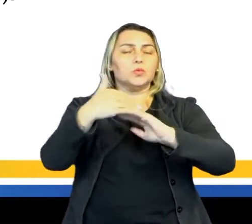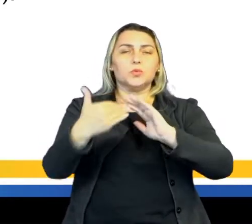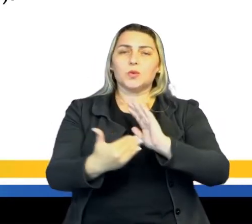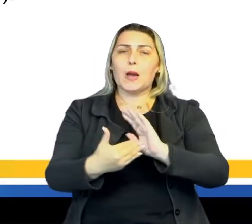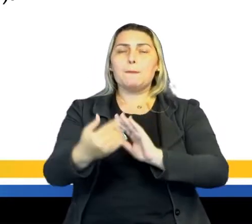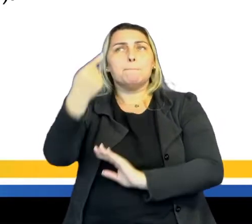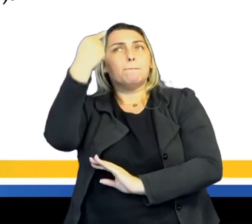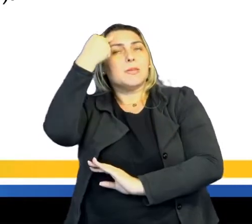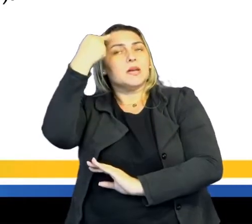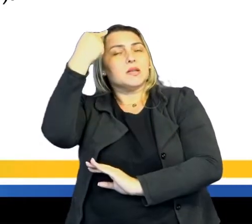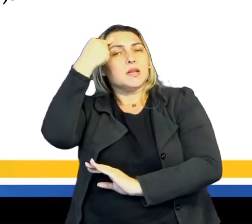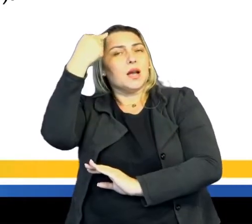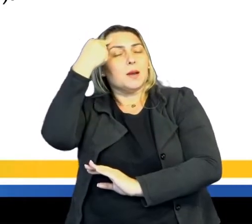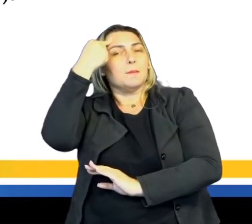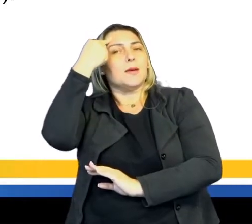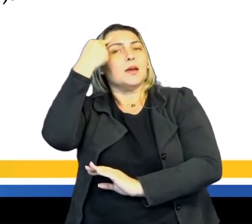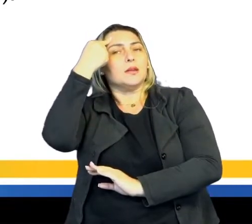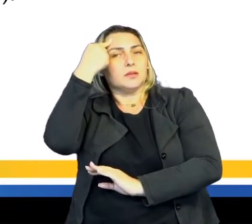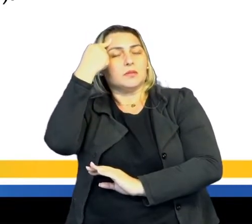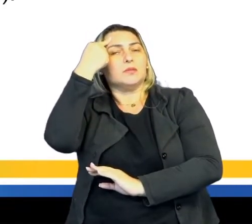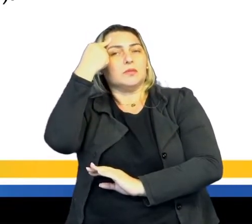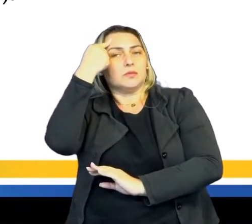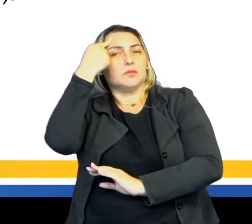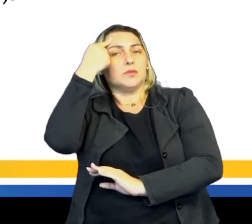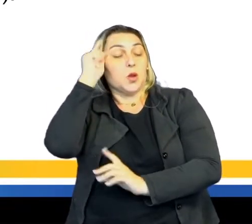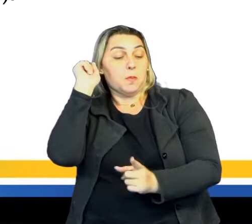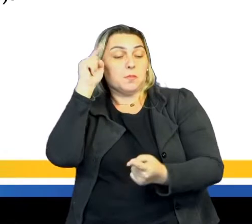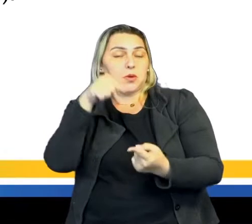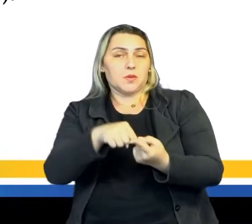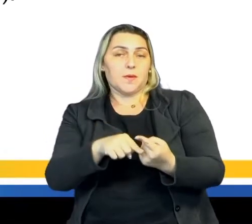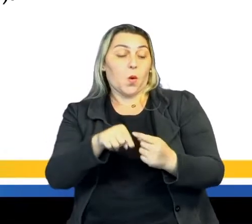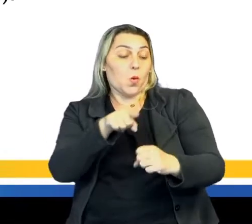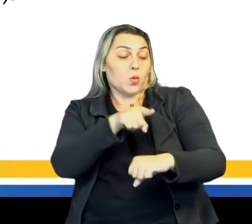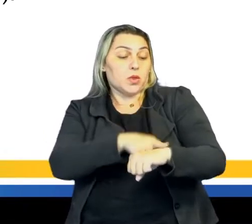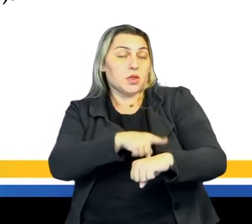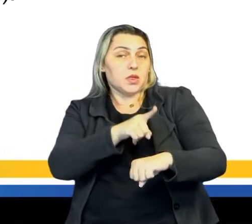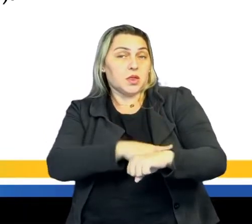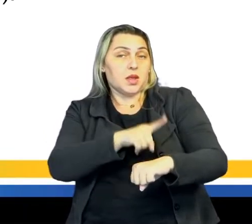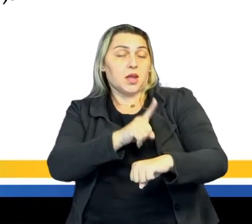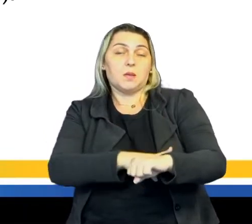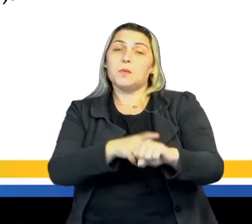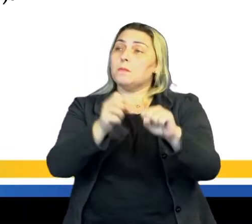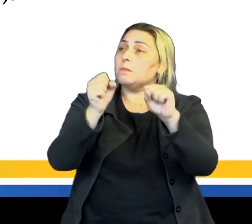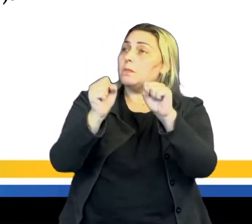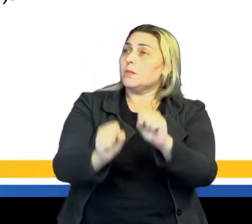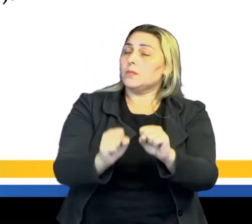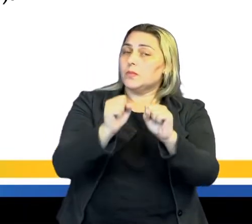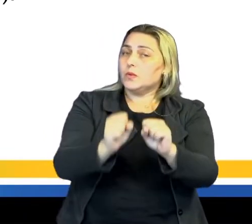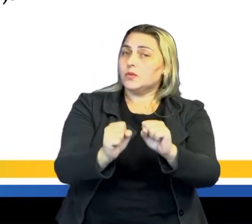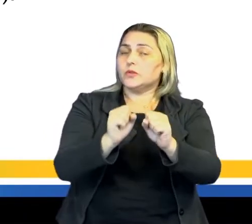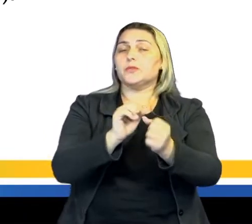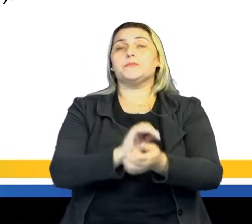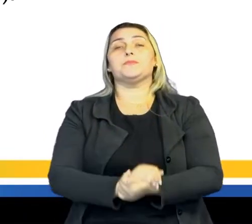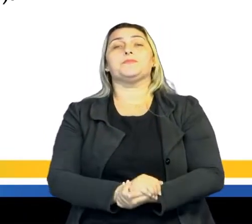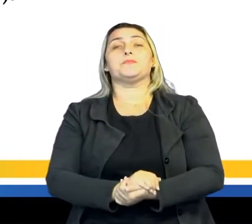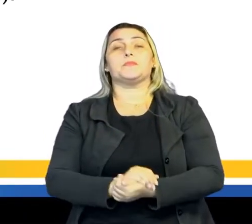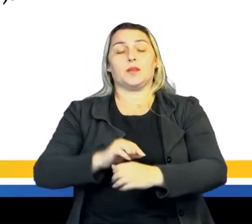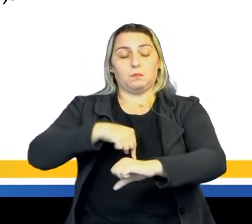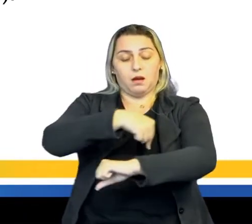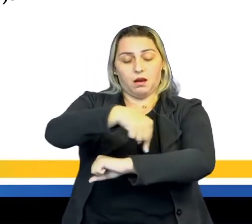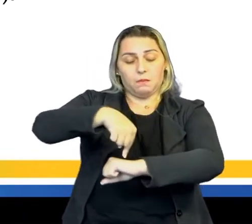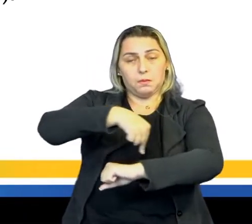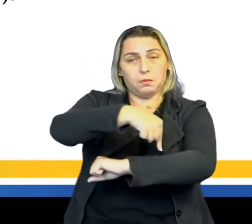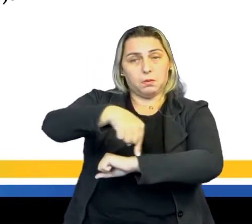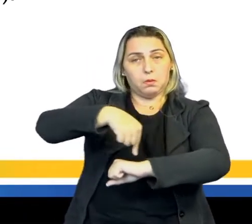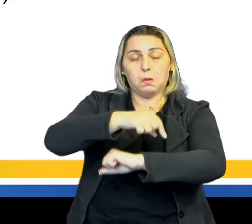como pensamentos e intenções. O tempo, né, ele pode ser um tempo